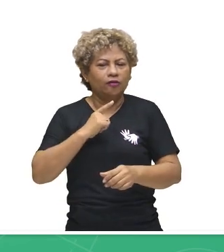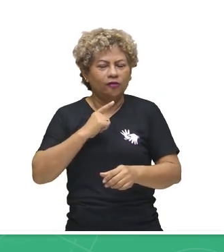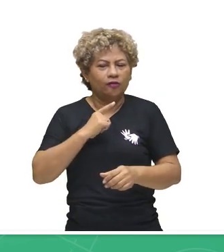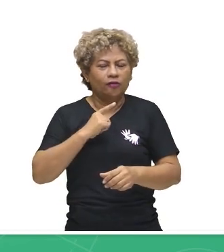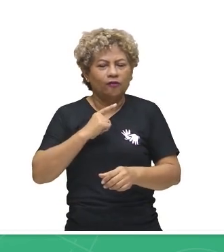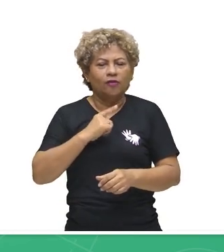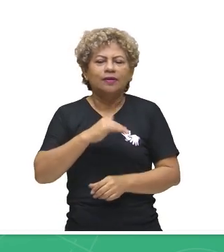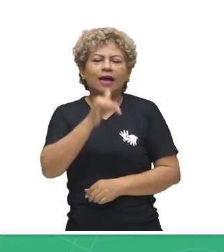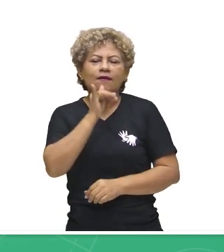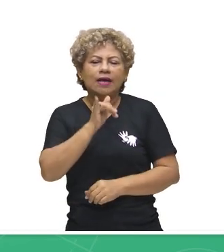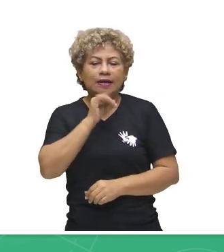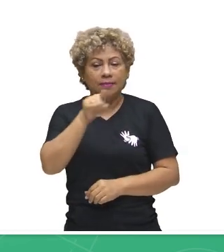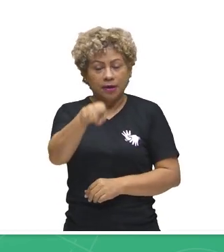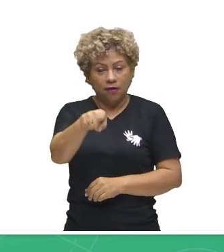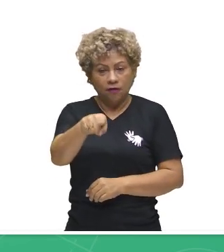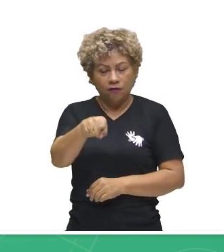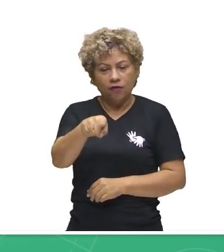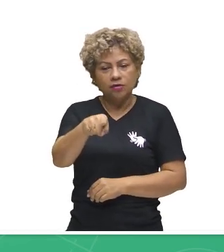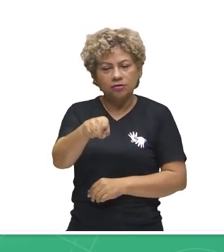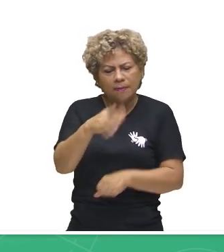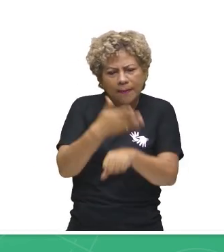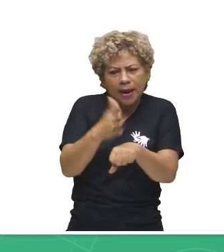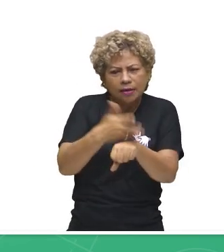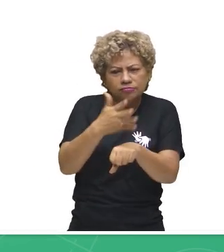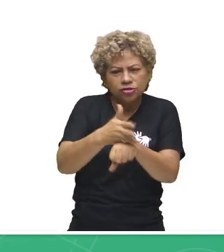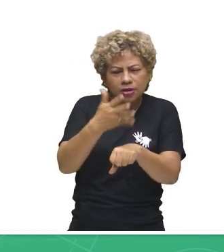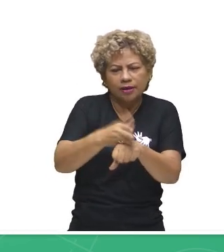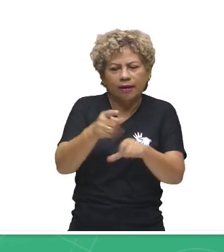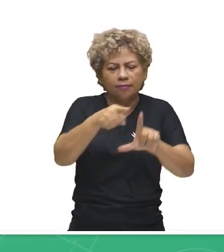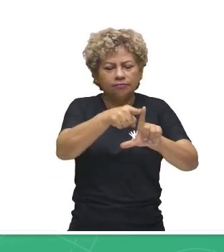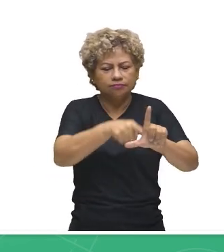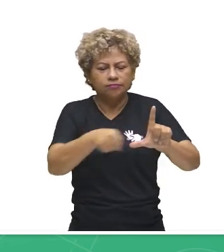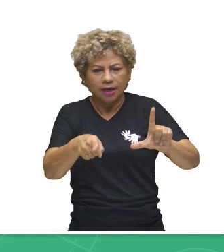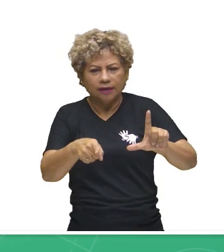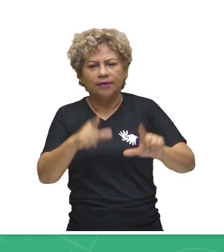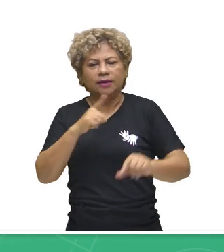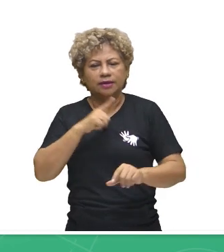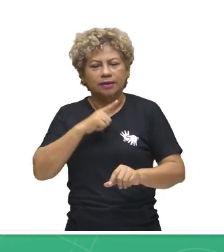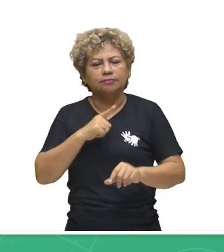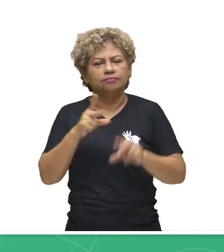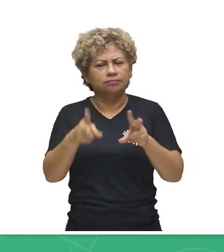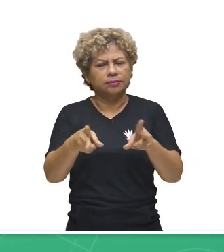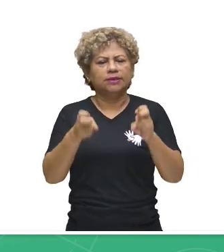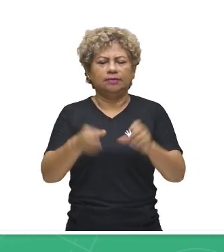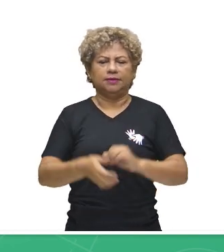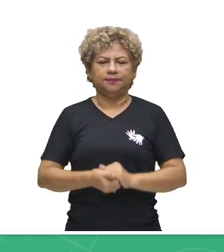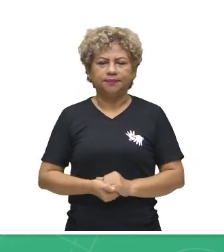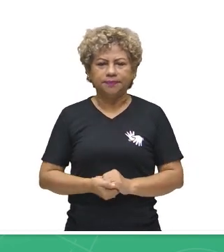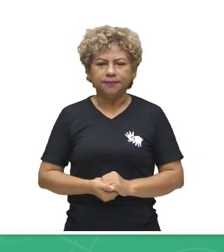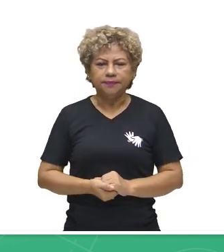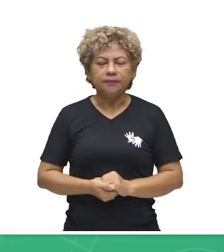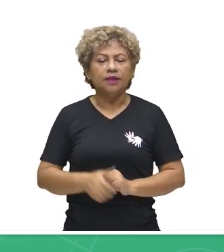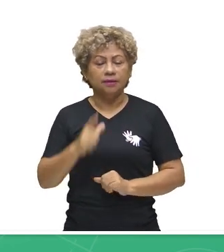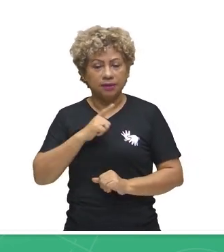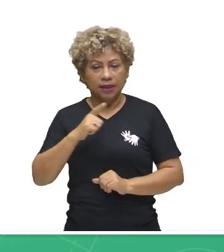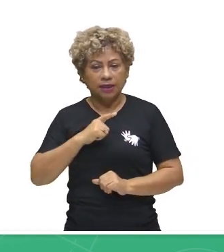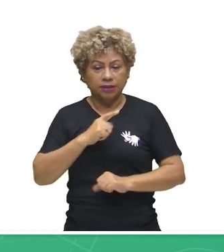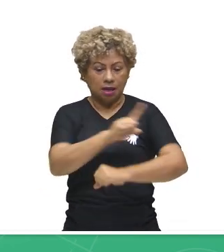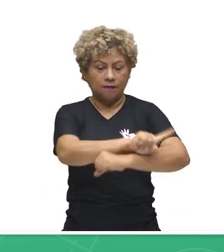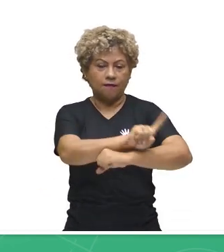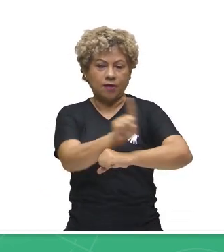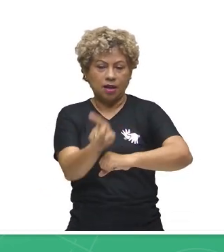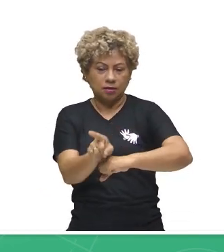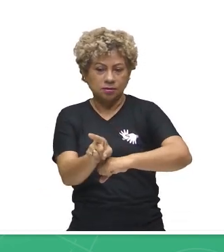vocês estudarem aí envolvendo os gráficos. Temos aqui para a função da velocidade em função